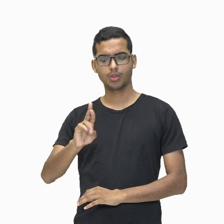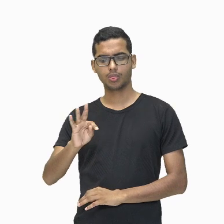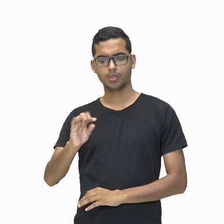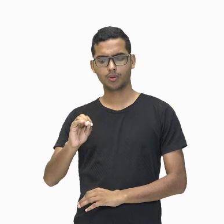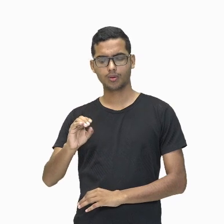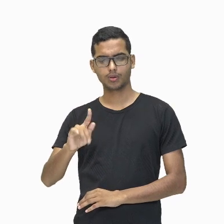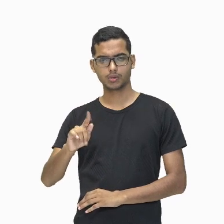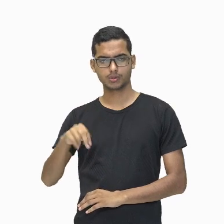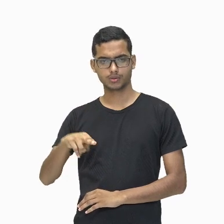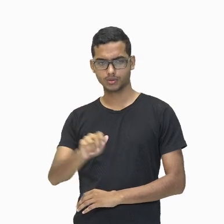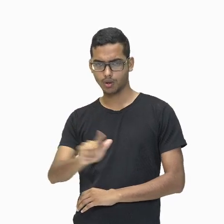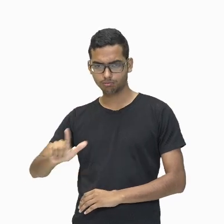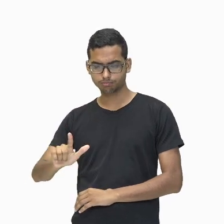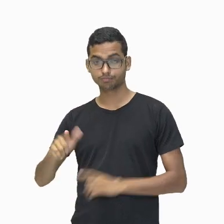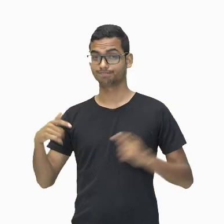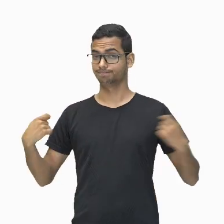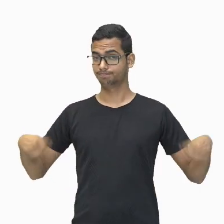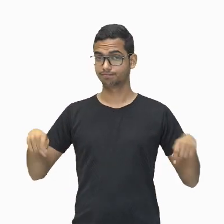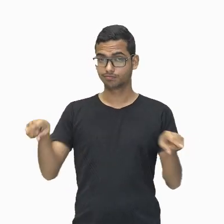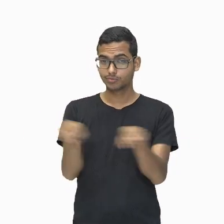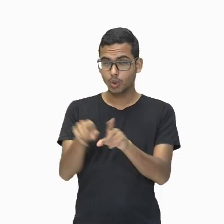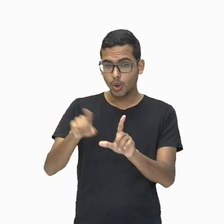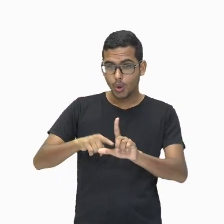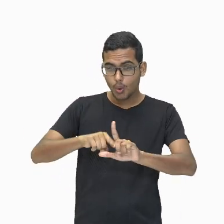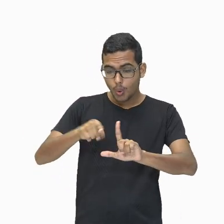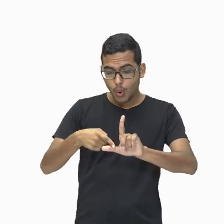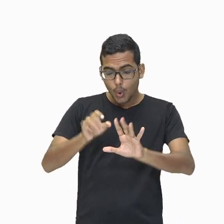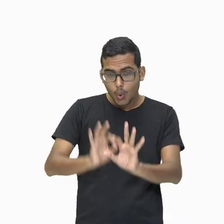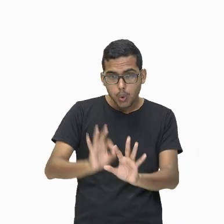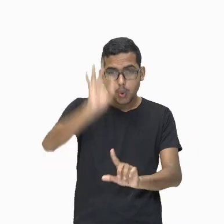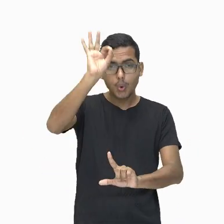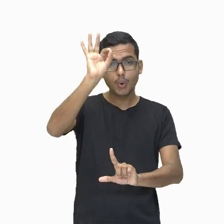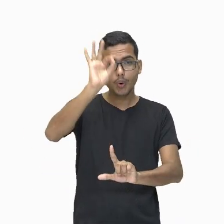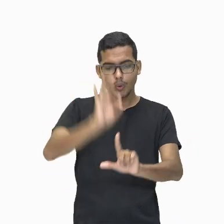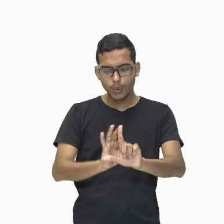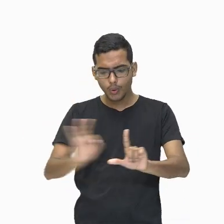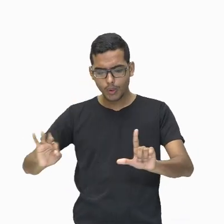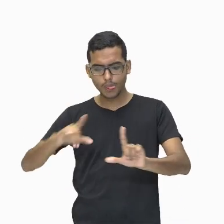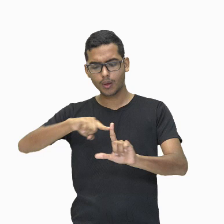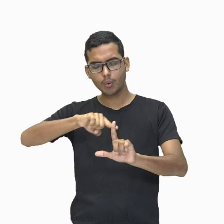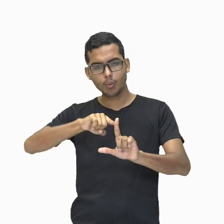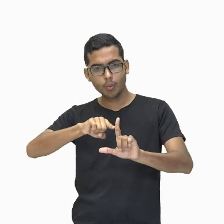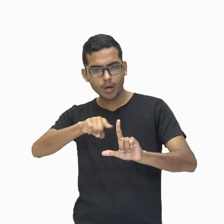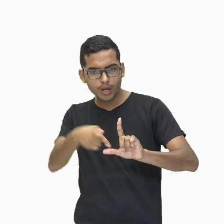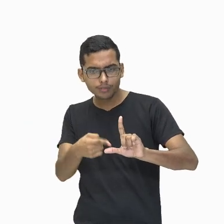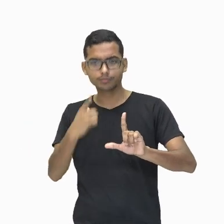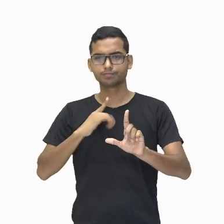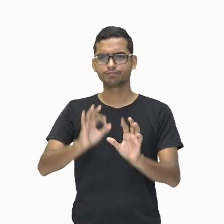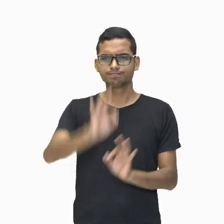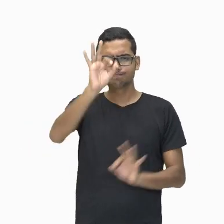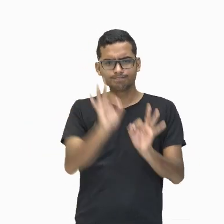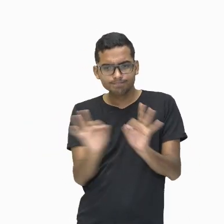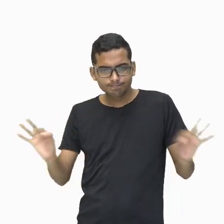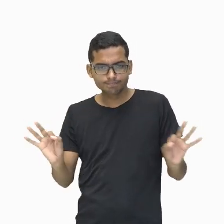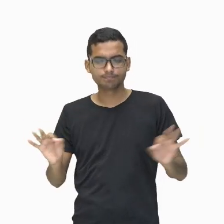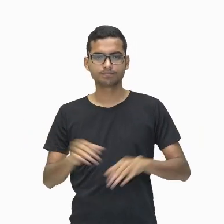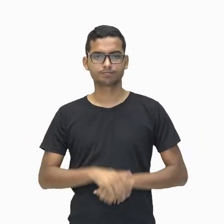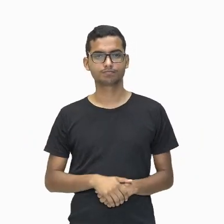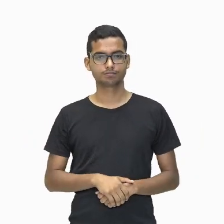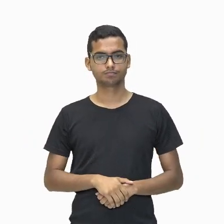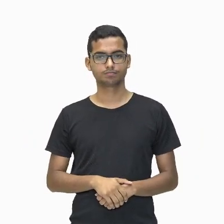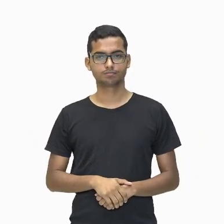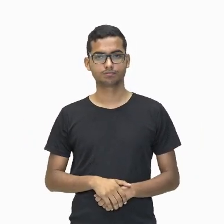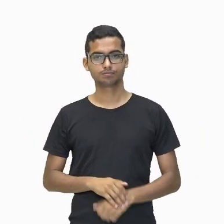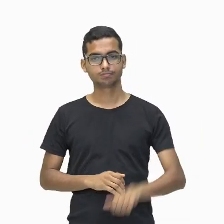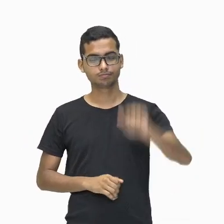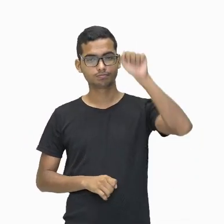ter esse ângulo reto, né? Porque assim a gente garante que essa distância entre A e o